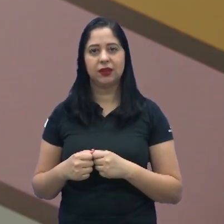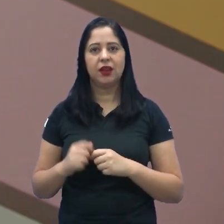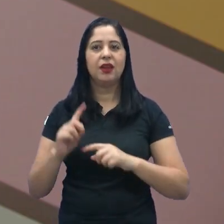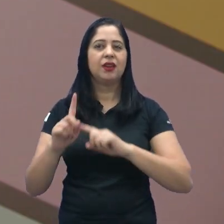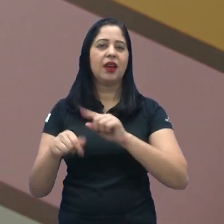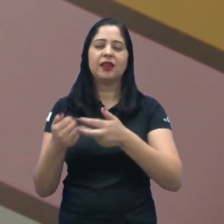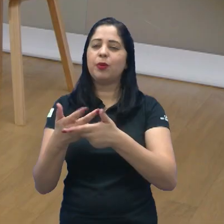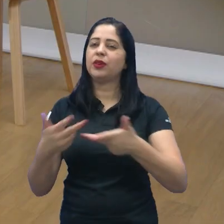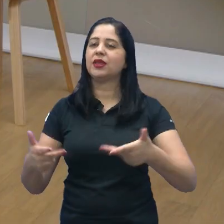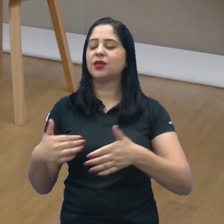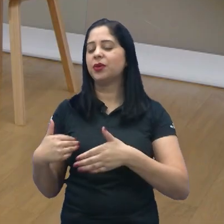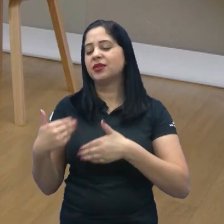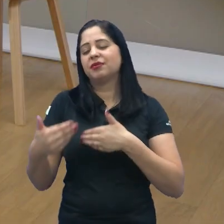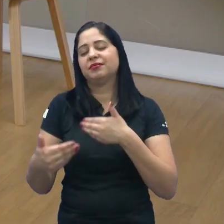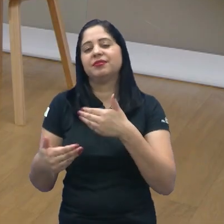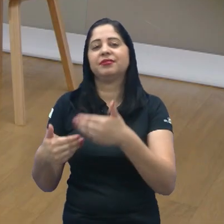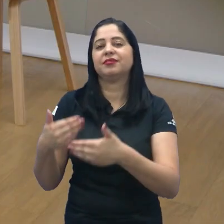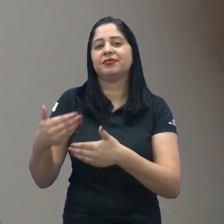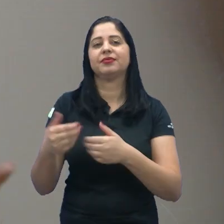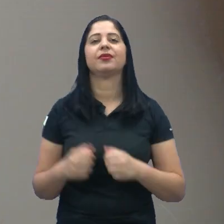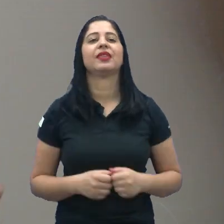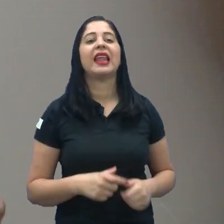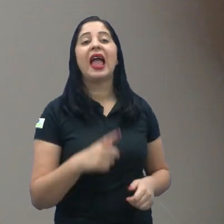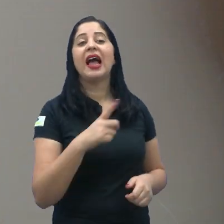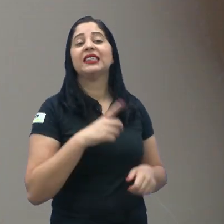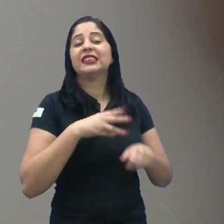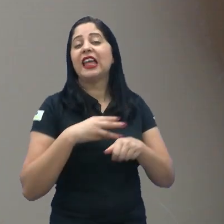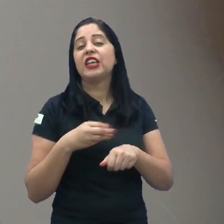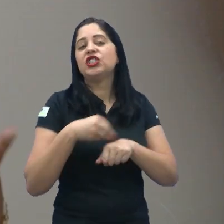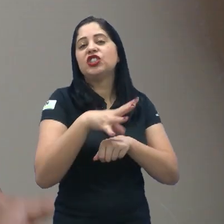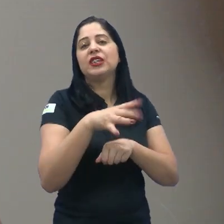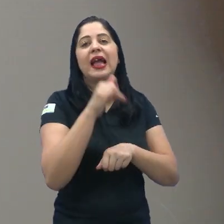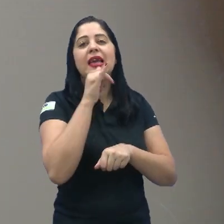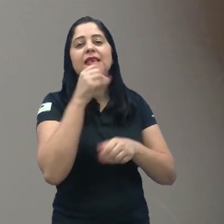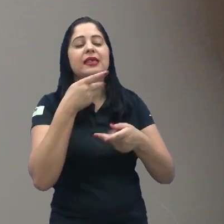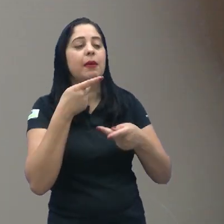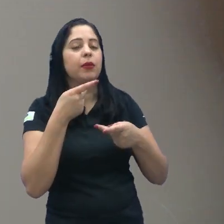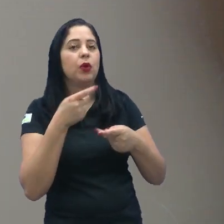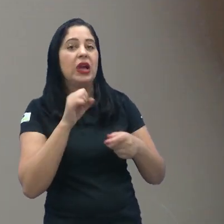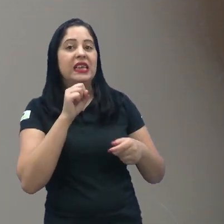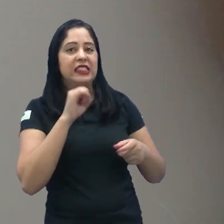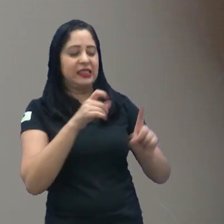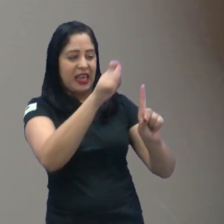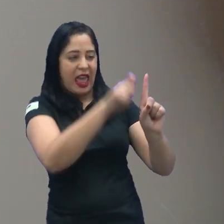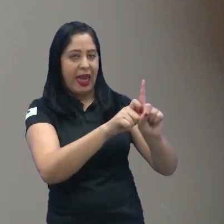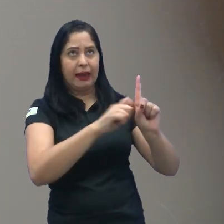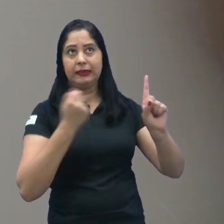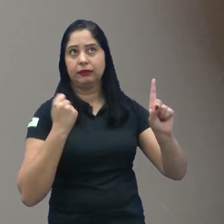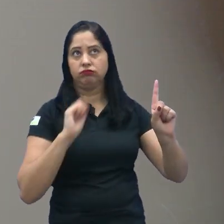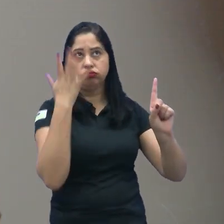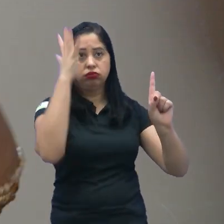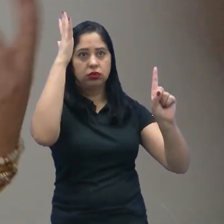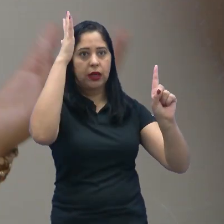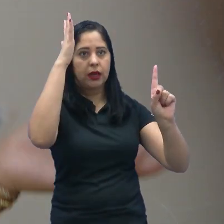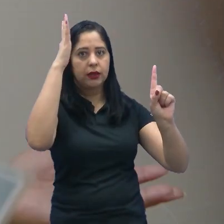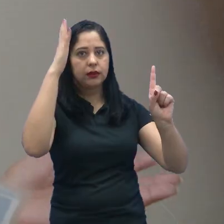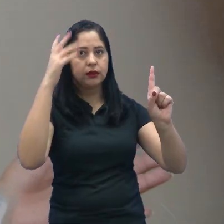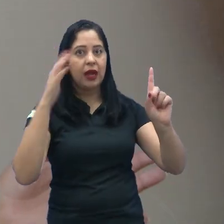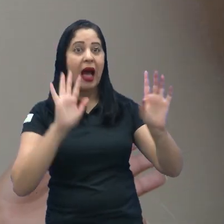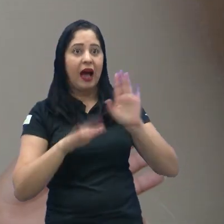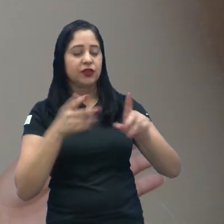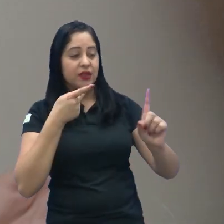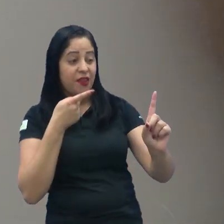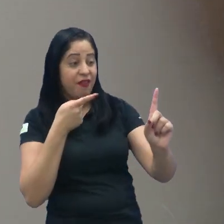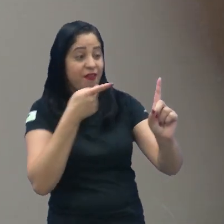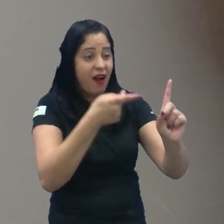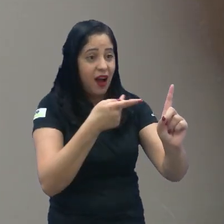acontecendo naturalmente. Tem alguma dica, assim, o que falar para essa mulher no momento de crise, de repente? Porque às vezes a gente fala alguma coisa querendo ajudar e acaba atrapalhando